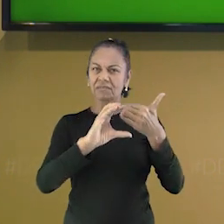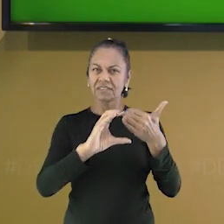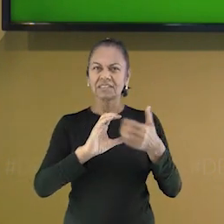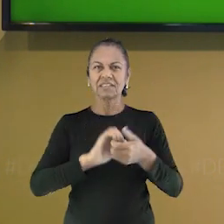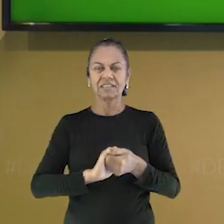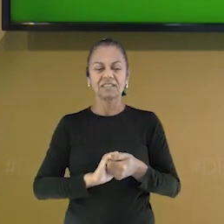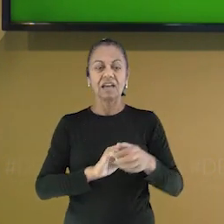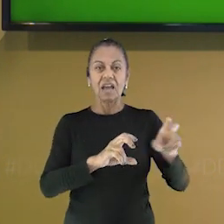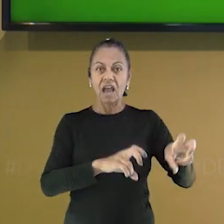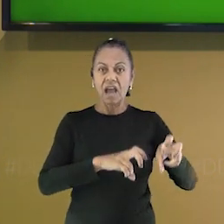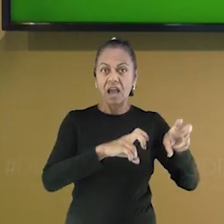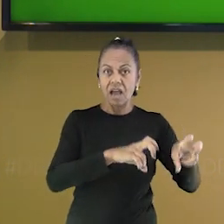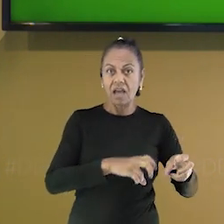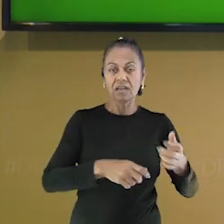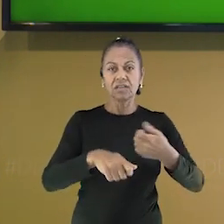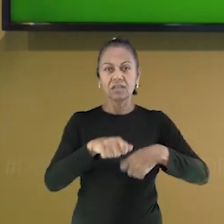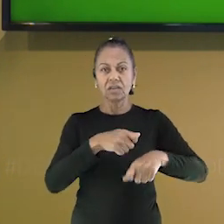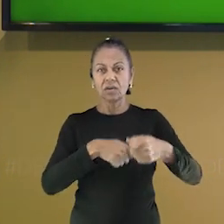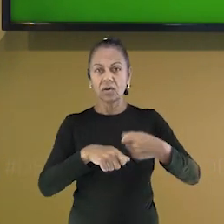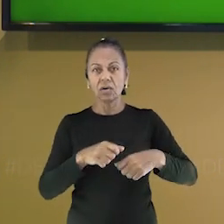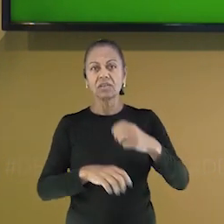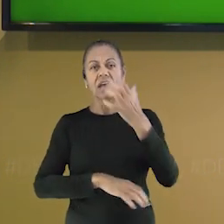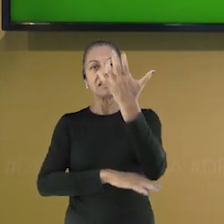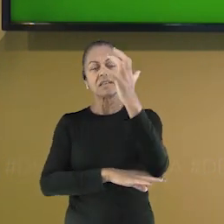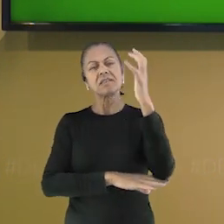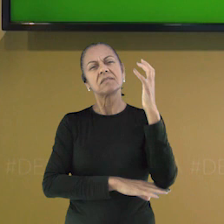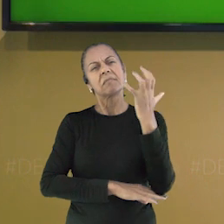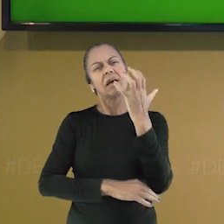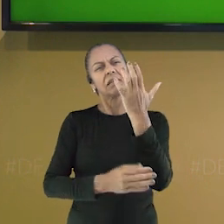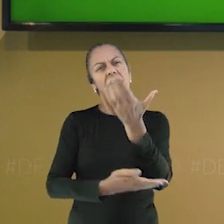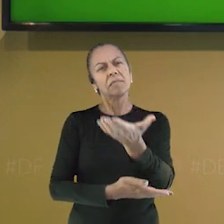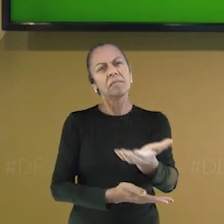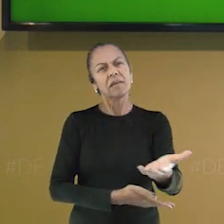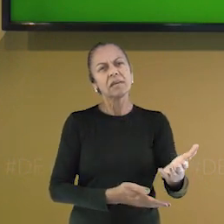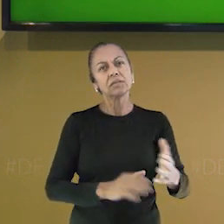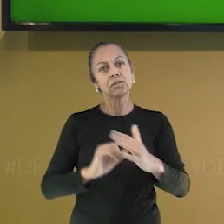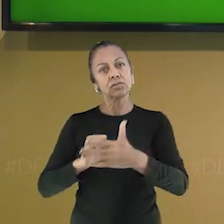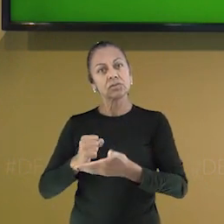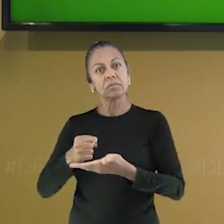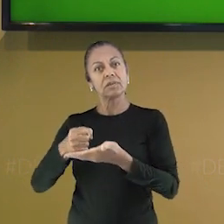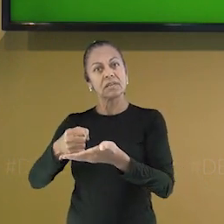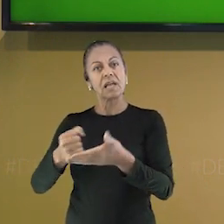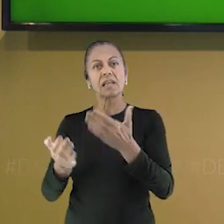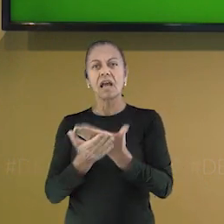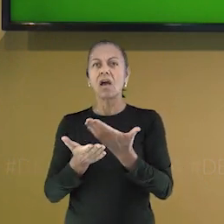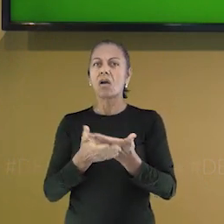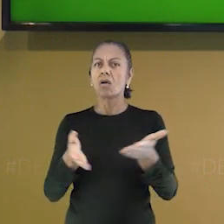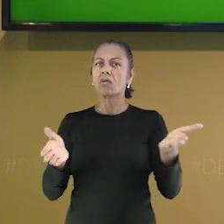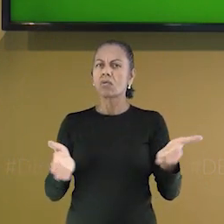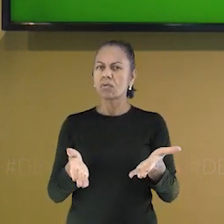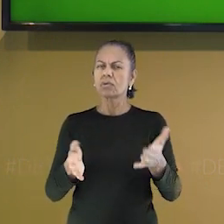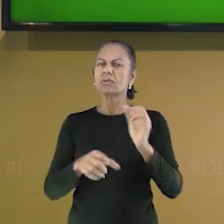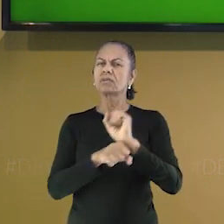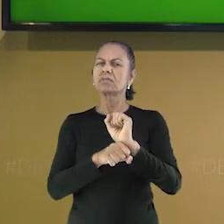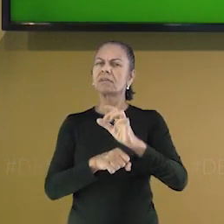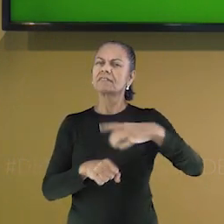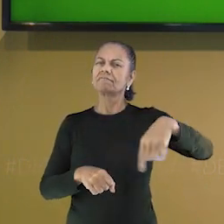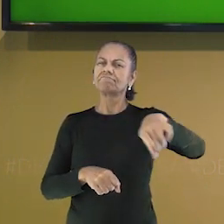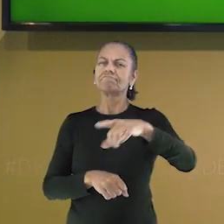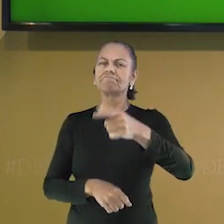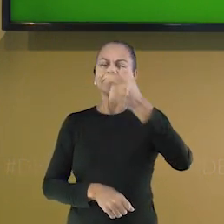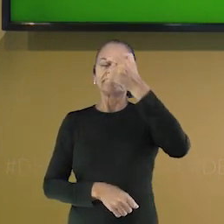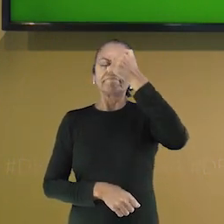estudantes? Agronegócio, desmatamento e sustentabilidade foi a nossa aula de hoje. Eu espero que ela tenha trazido conscientização para todo